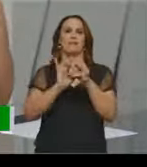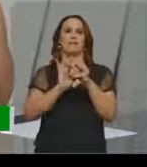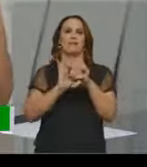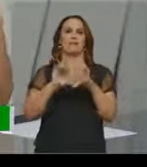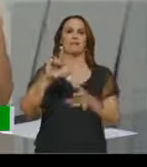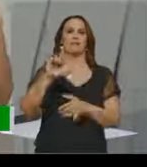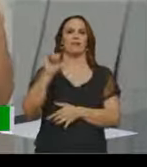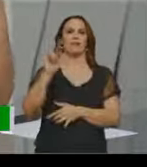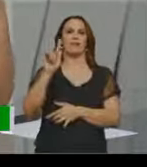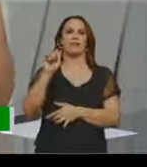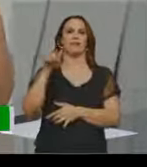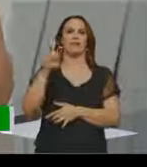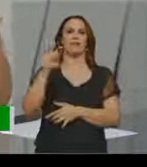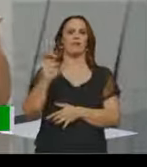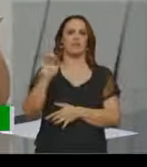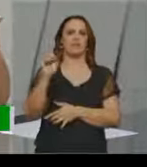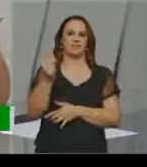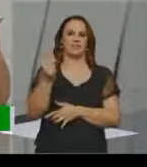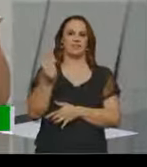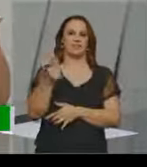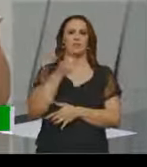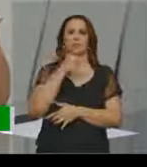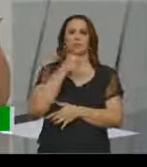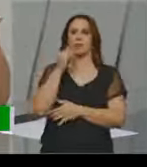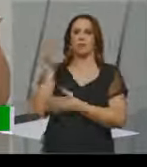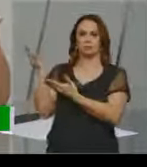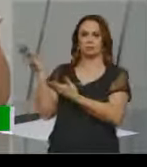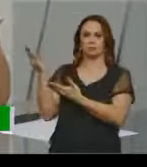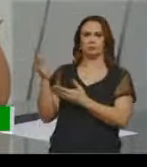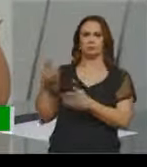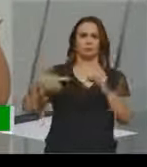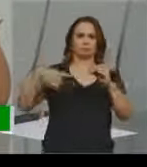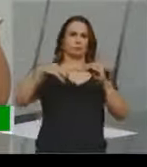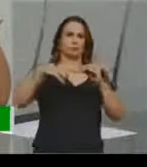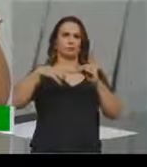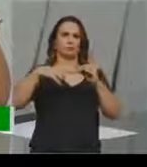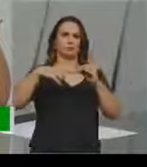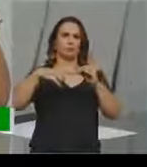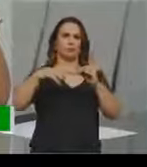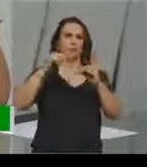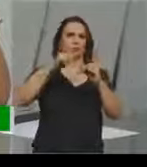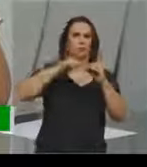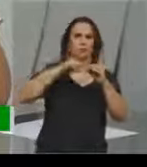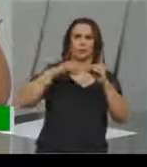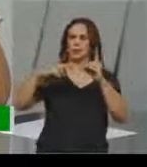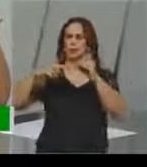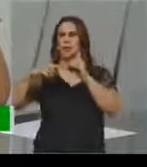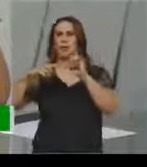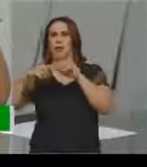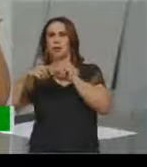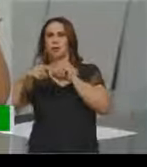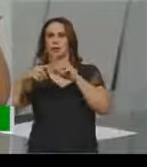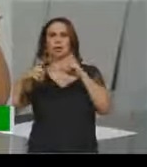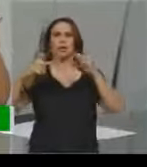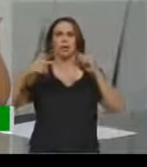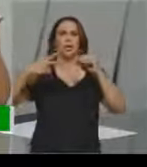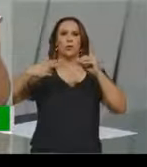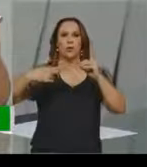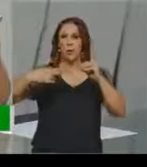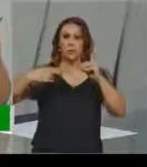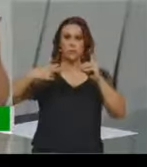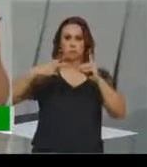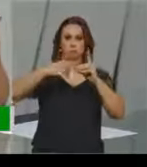iguais, né, aqui é exatamente igual aos mesmos que tem aqui, porém em posições opostas, nós chamamos isso de trans. Se